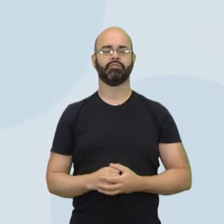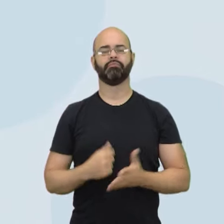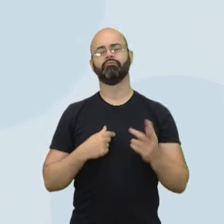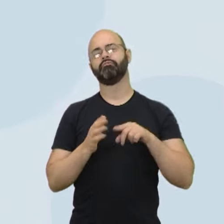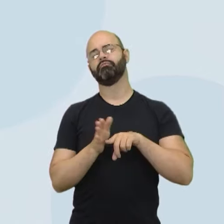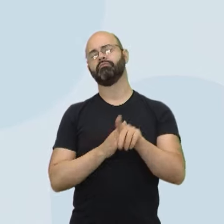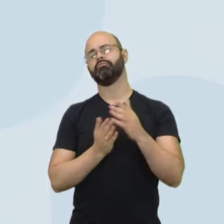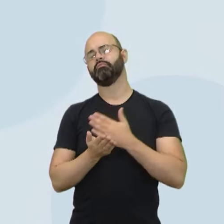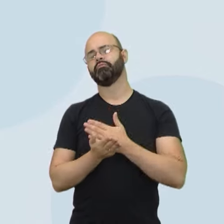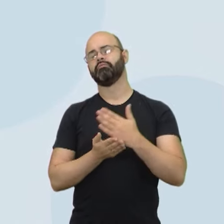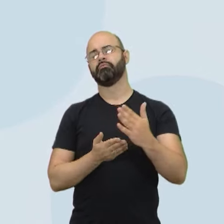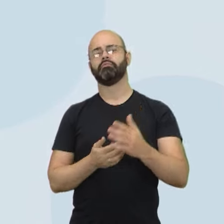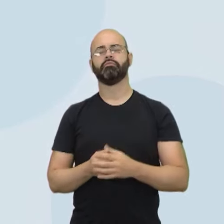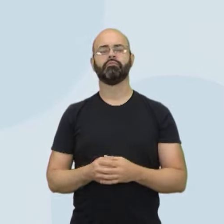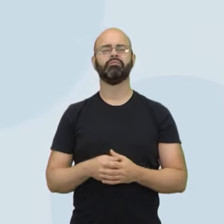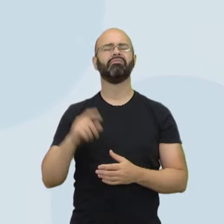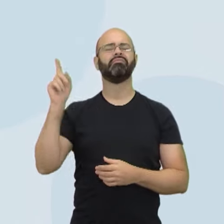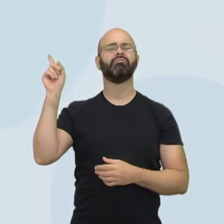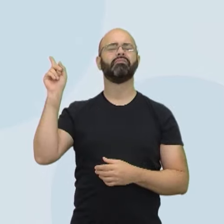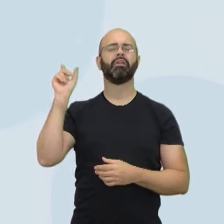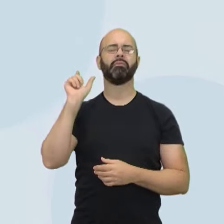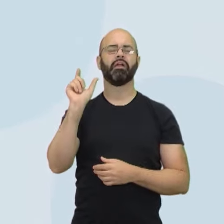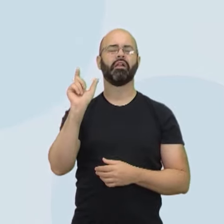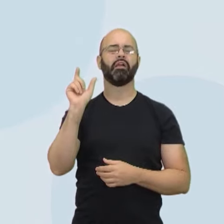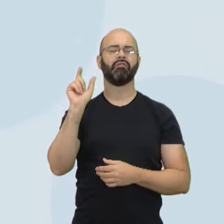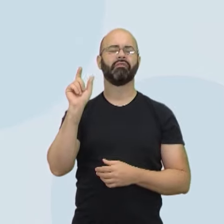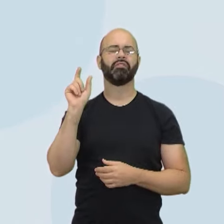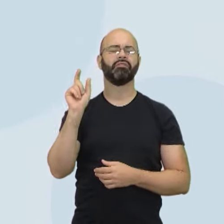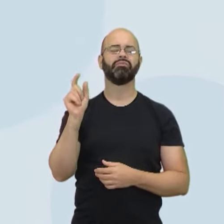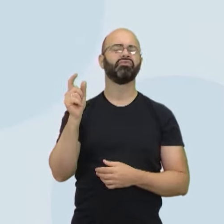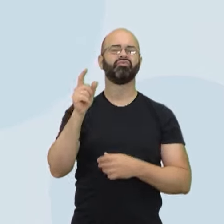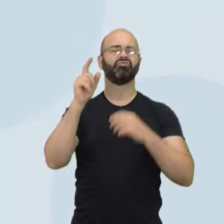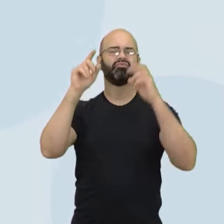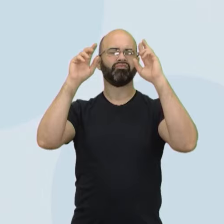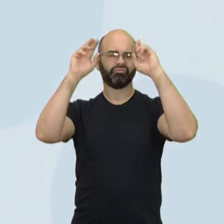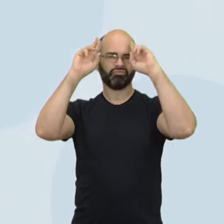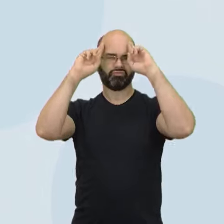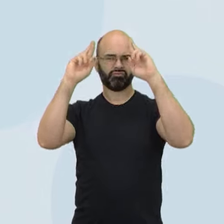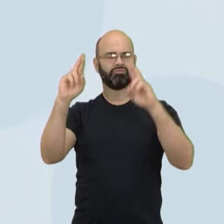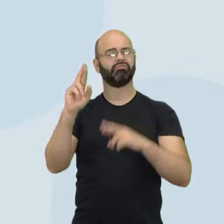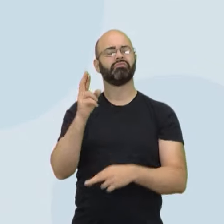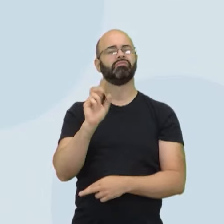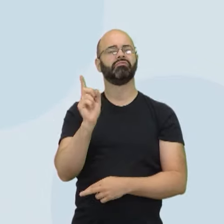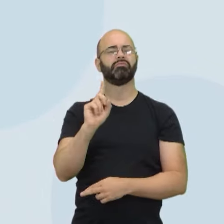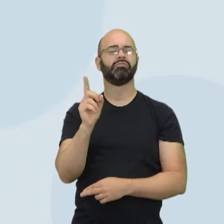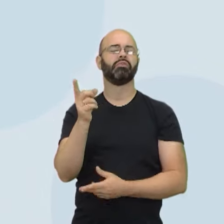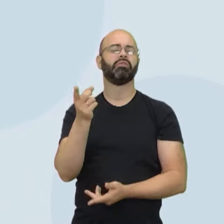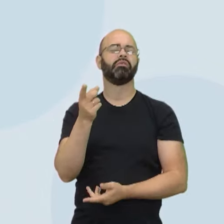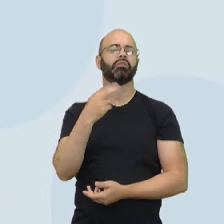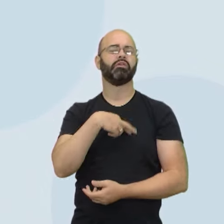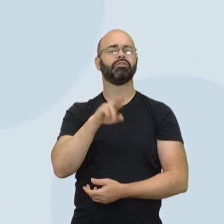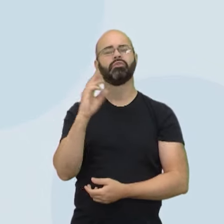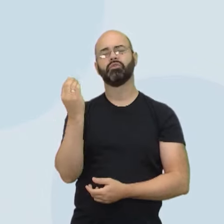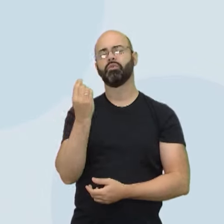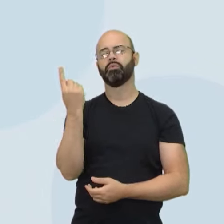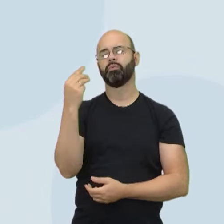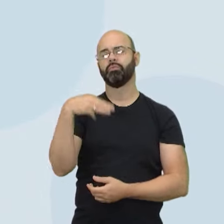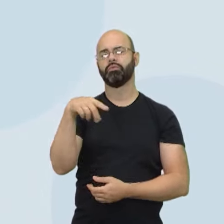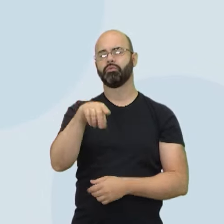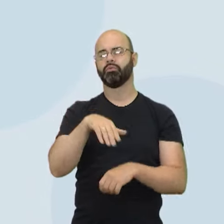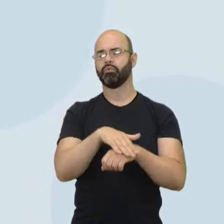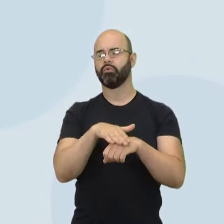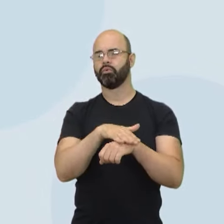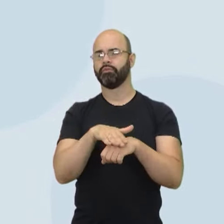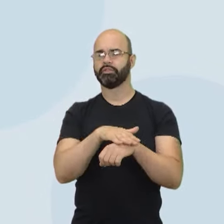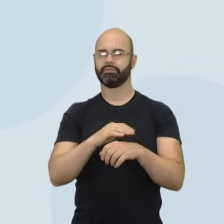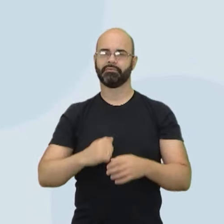sexto ano. O que significa a expressão intolerância religiosa? Vou deixar um minuto para a gente conversar um pouquinho sobre esse